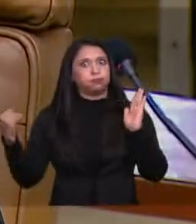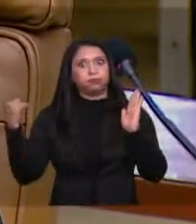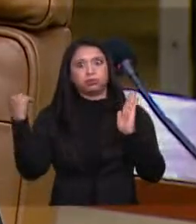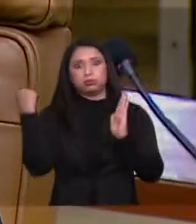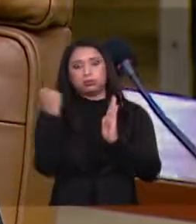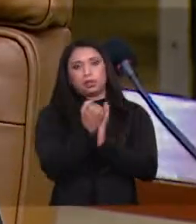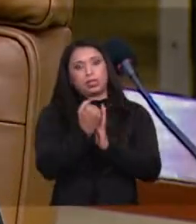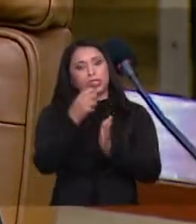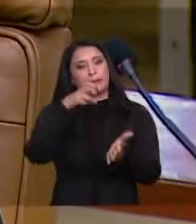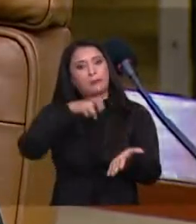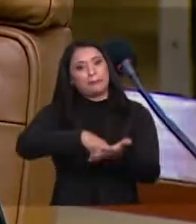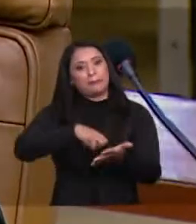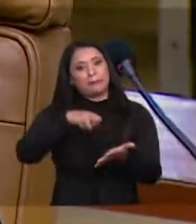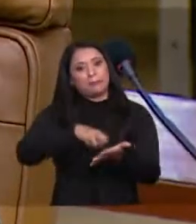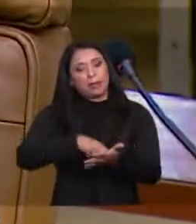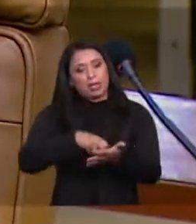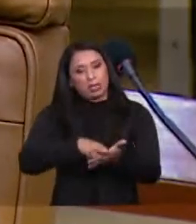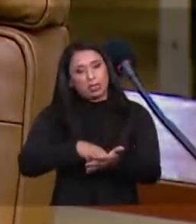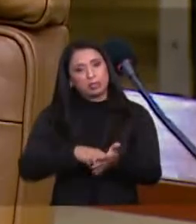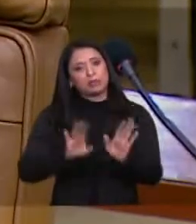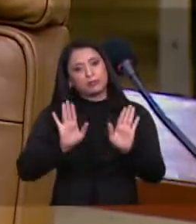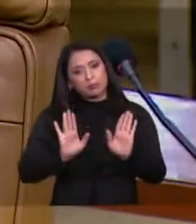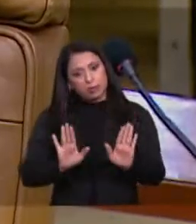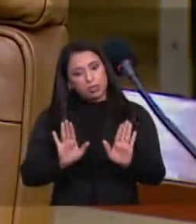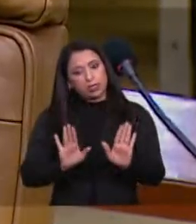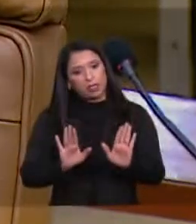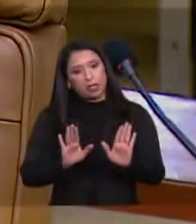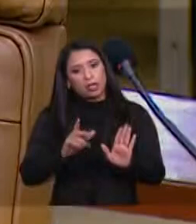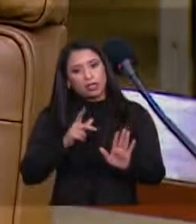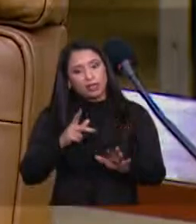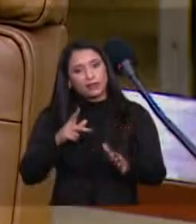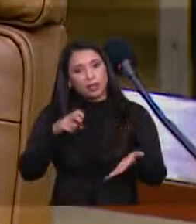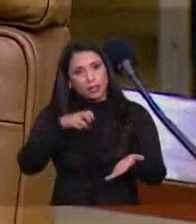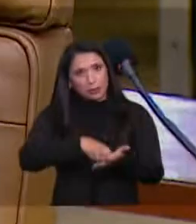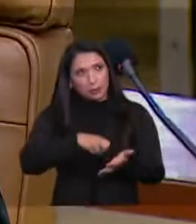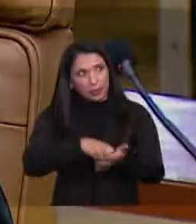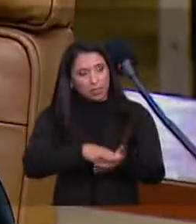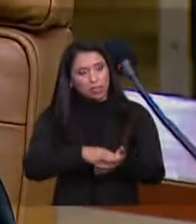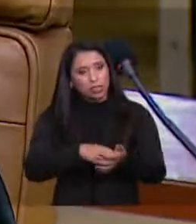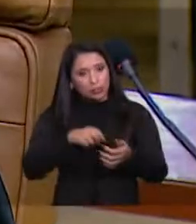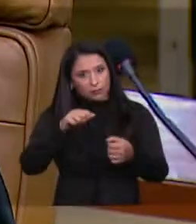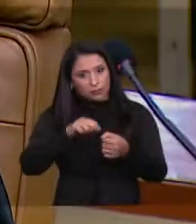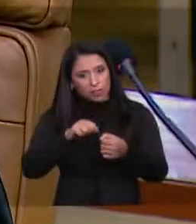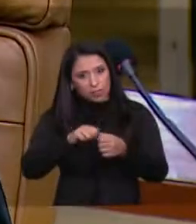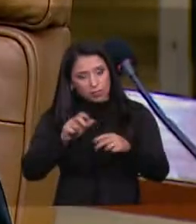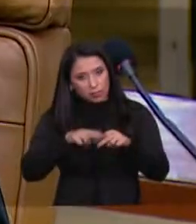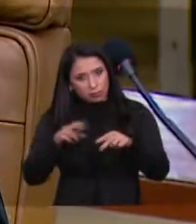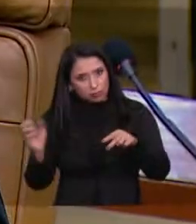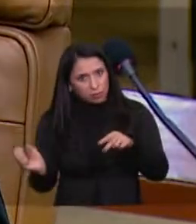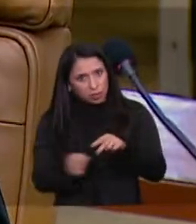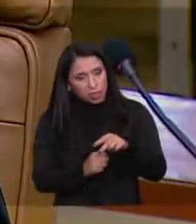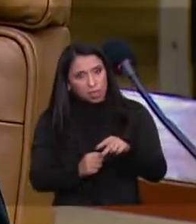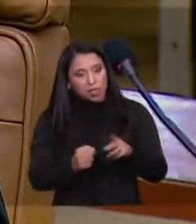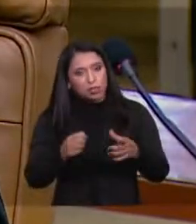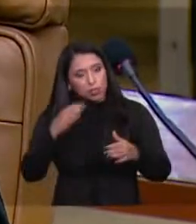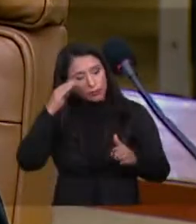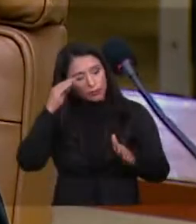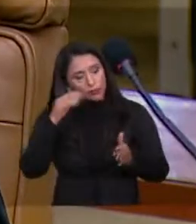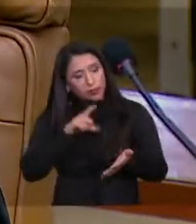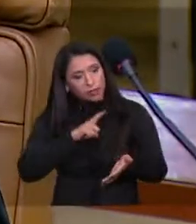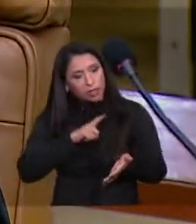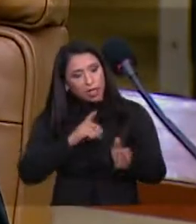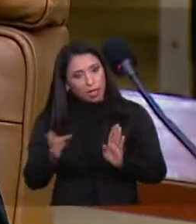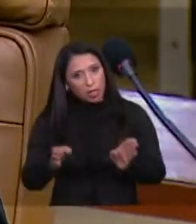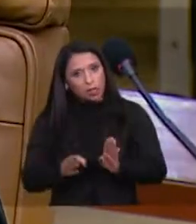máximo de penas passíveis claro que eu estou agora de não a pena fixado na condenação mas também